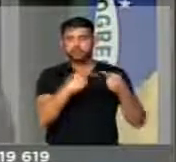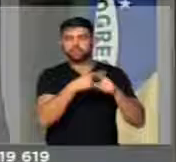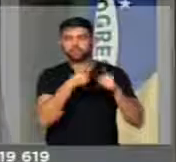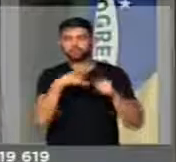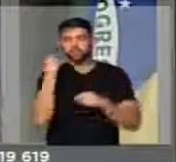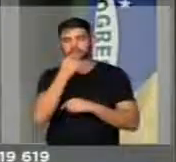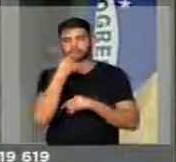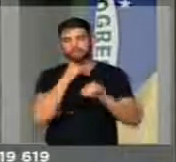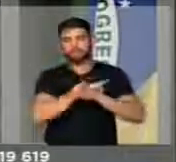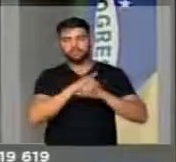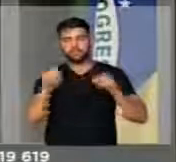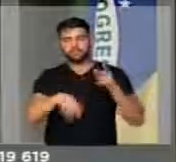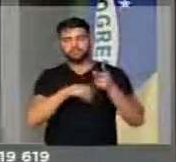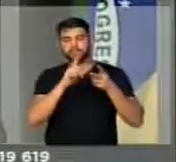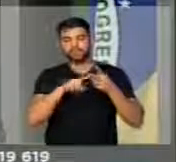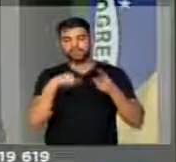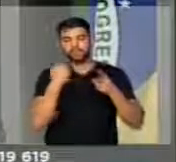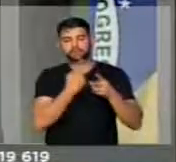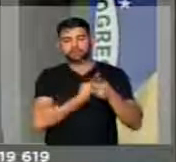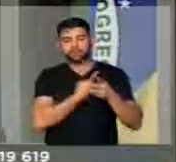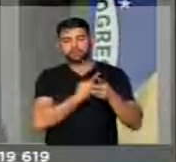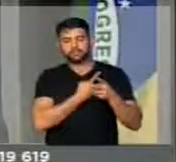destacar também que nós